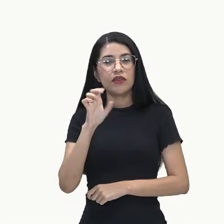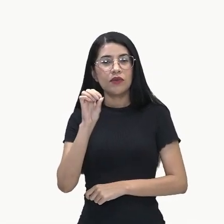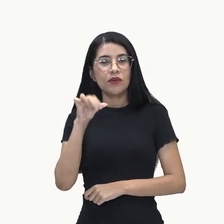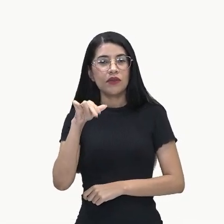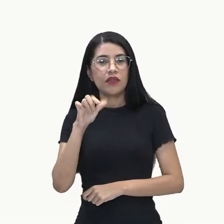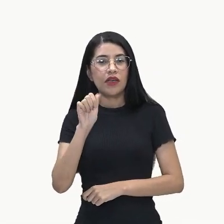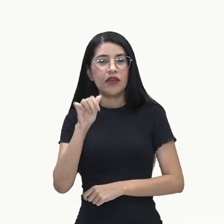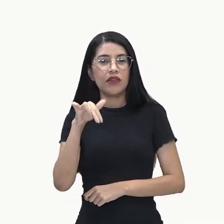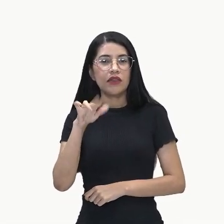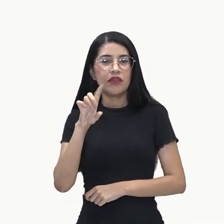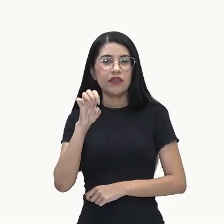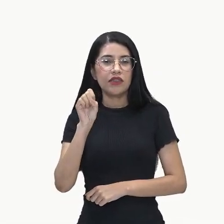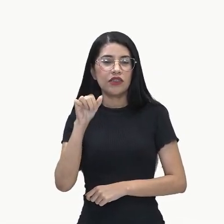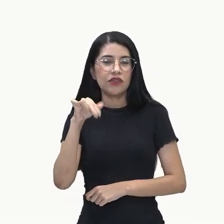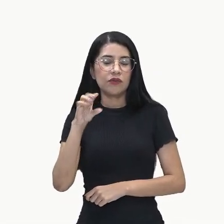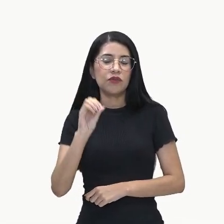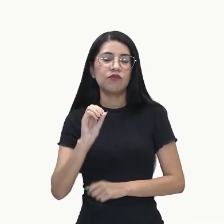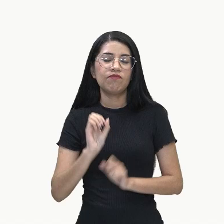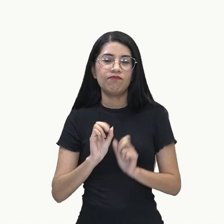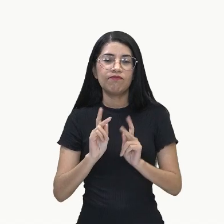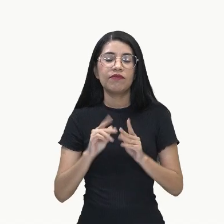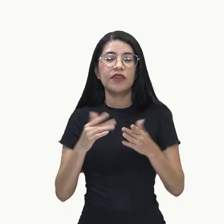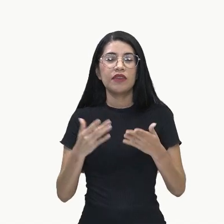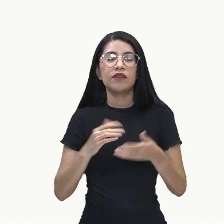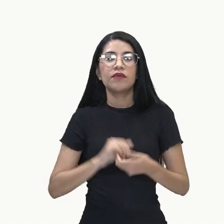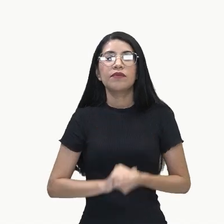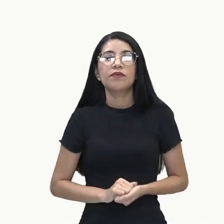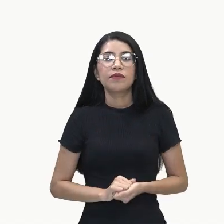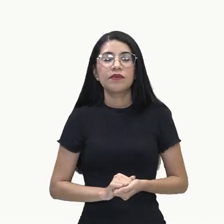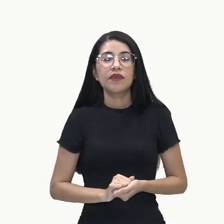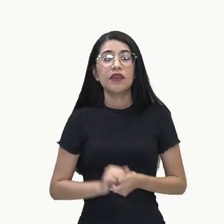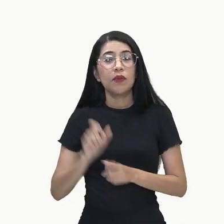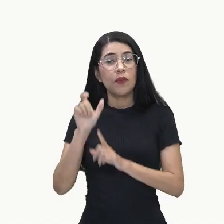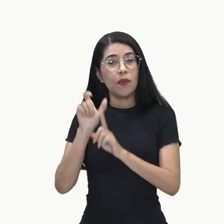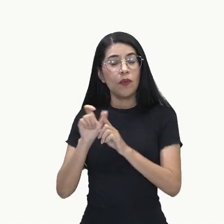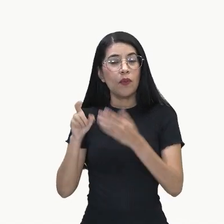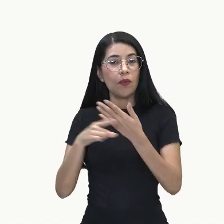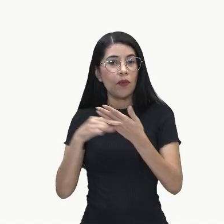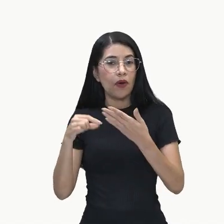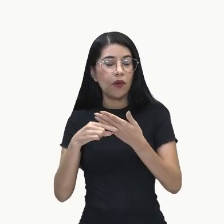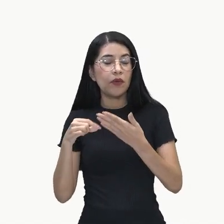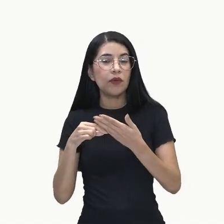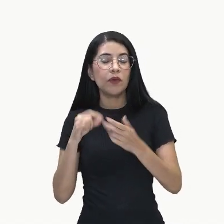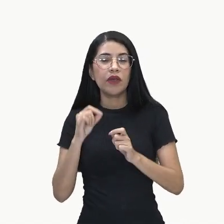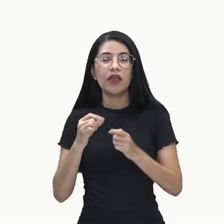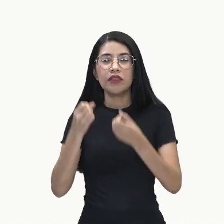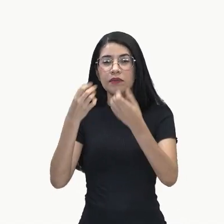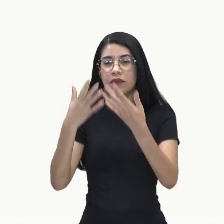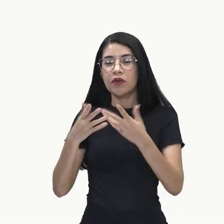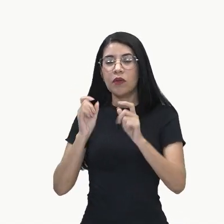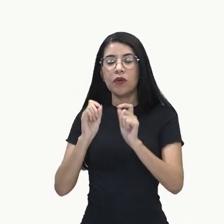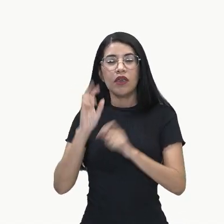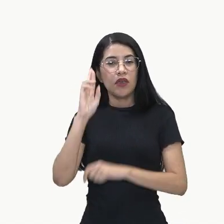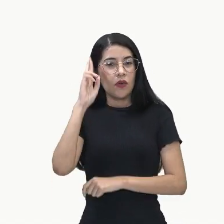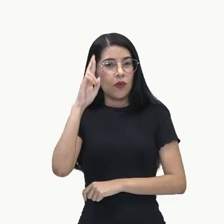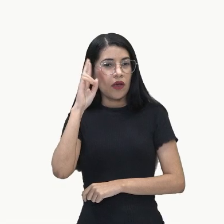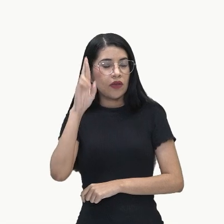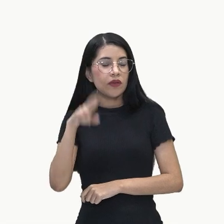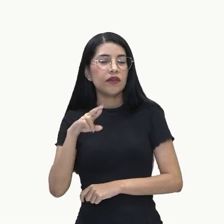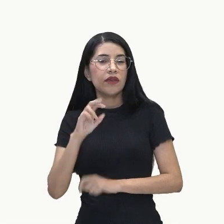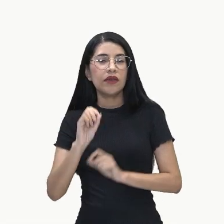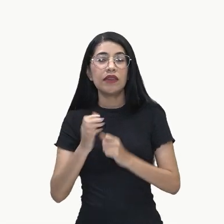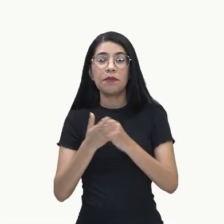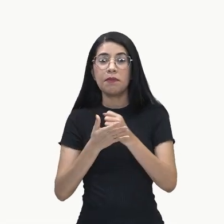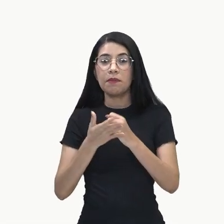racionalismo. Perfeito? Então, gente, olha só, nesse sentido, o René Descartes, ele fala para nós, o racionalismo é o quê? Os princípios